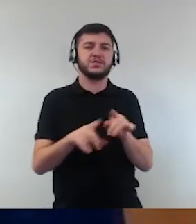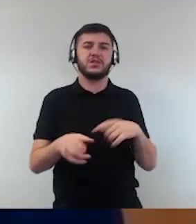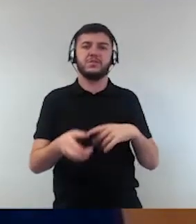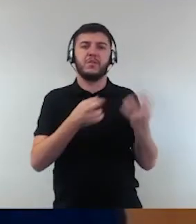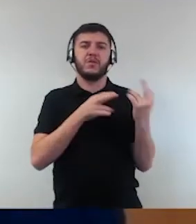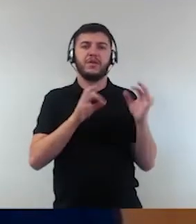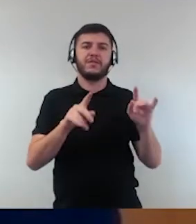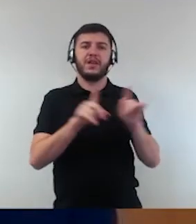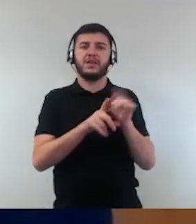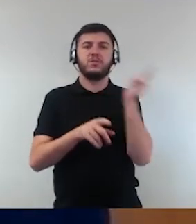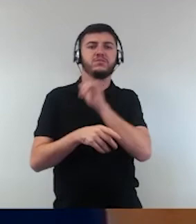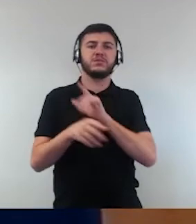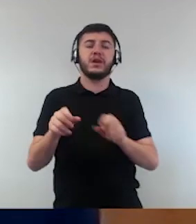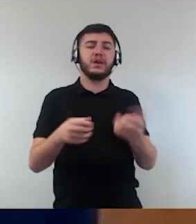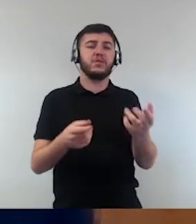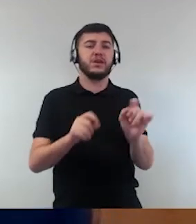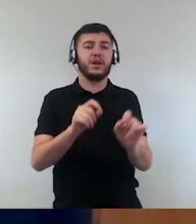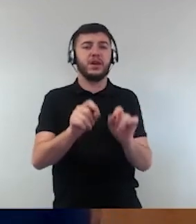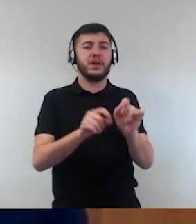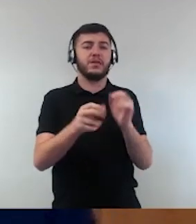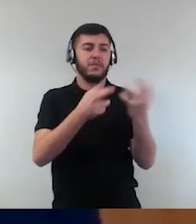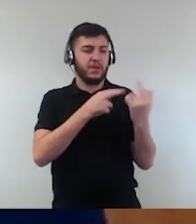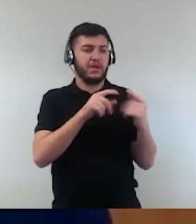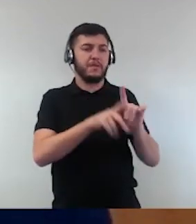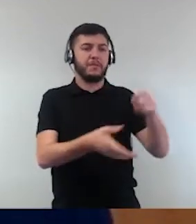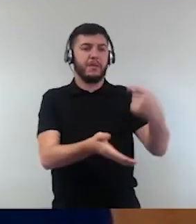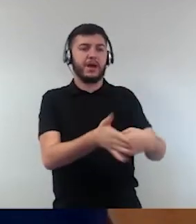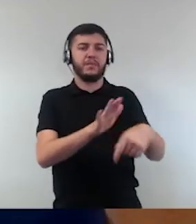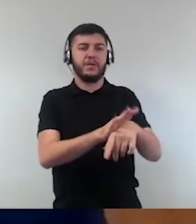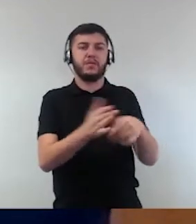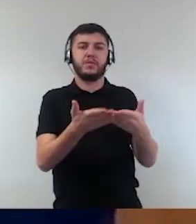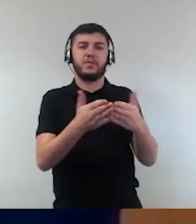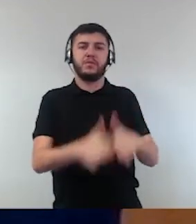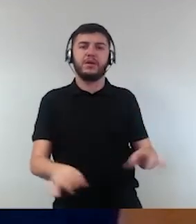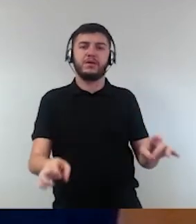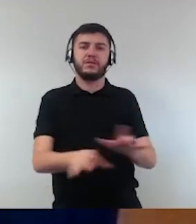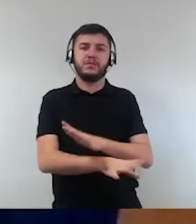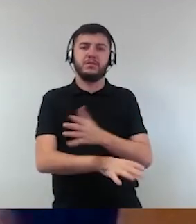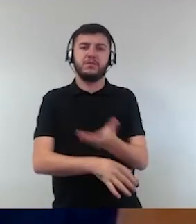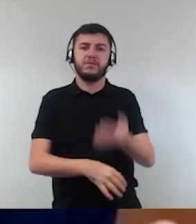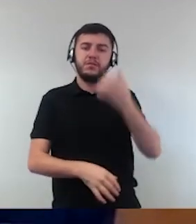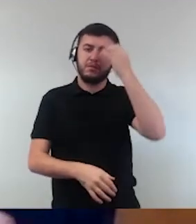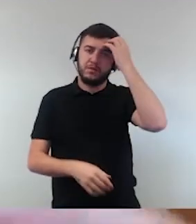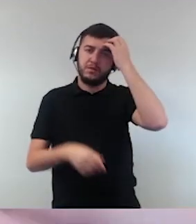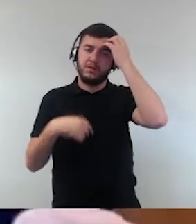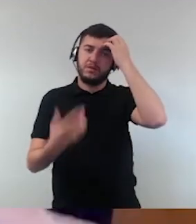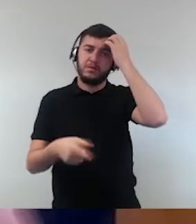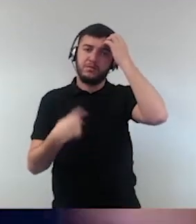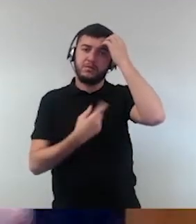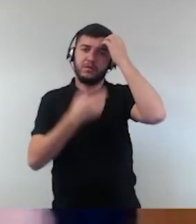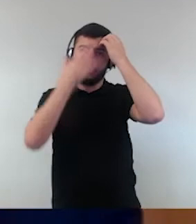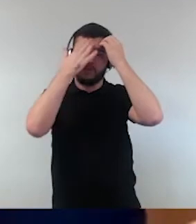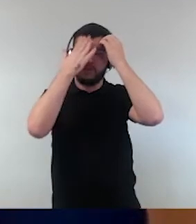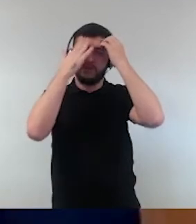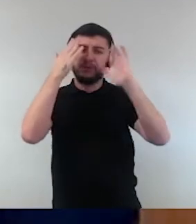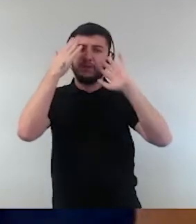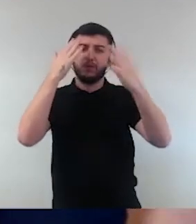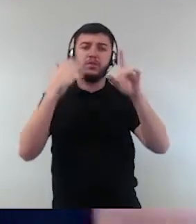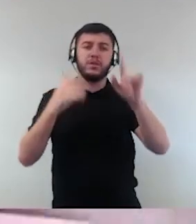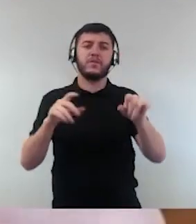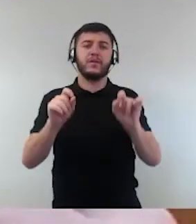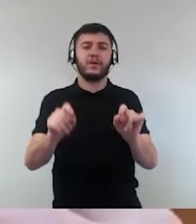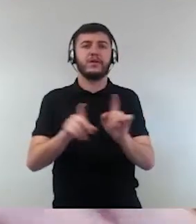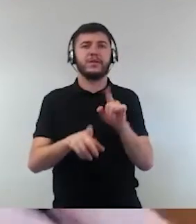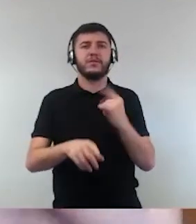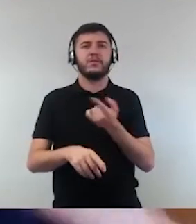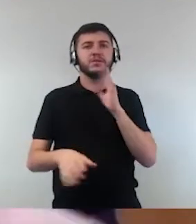solicitações simultâneas em todas as áreas de concessão para recomposição. Então, quer dizer, a solução talvez não seria olhar para todos os agentes da